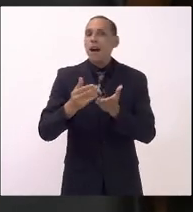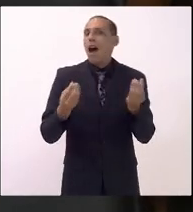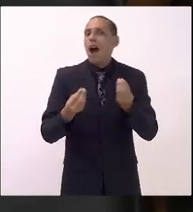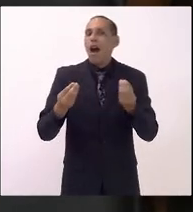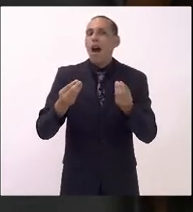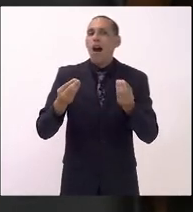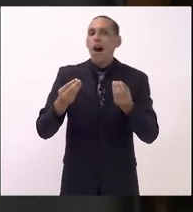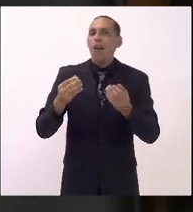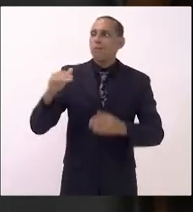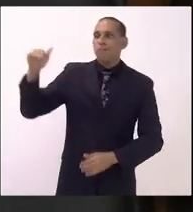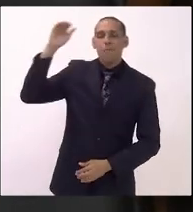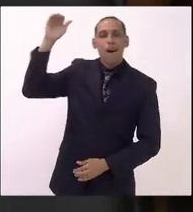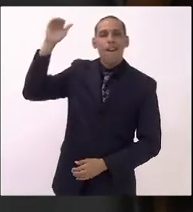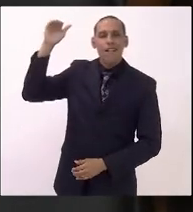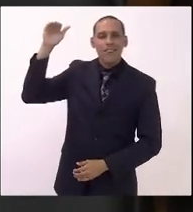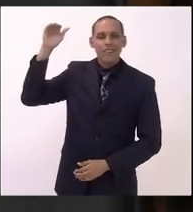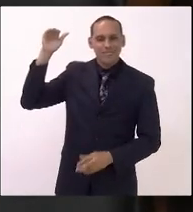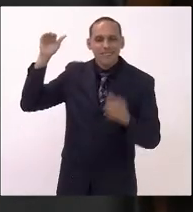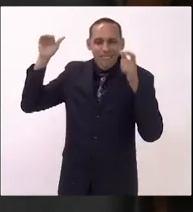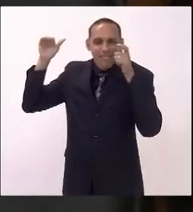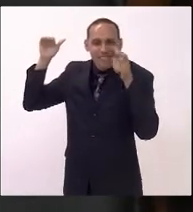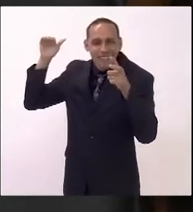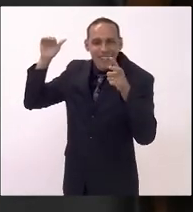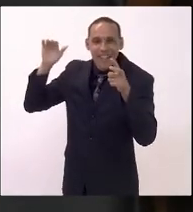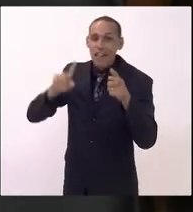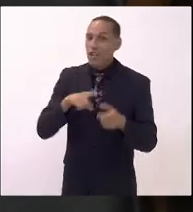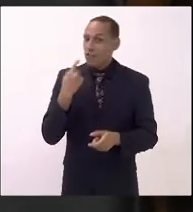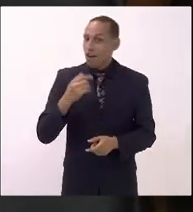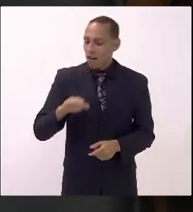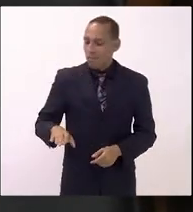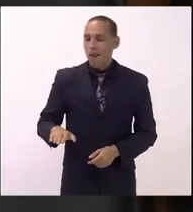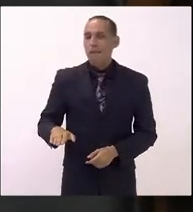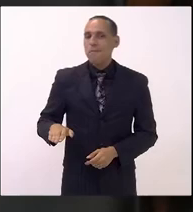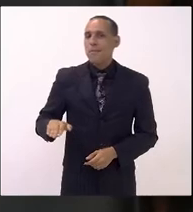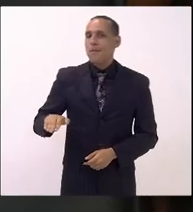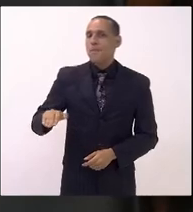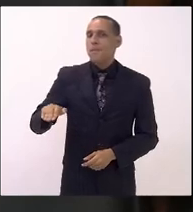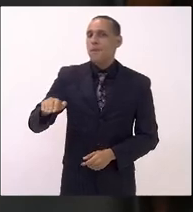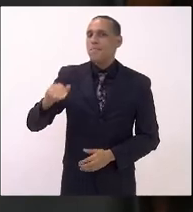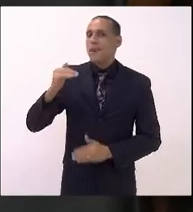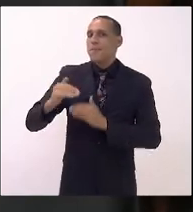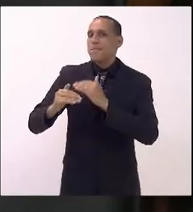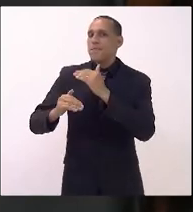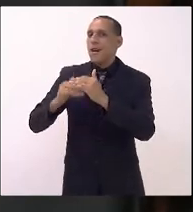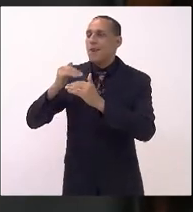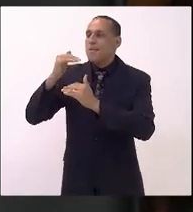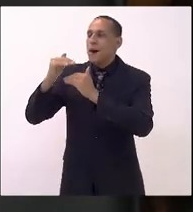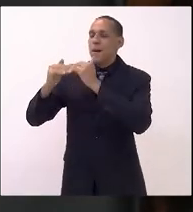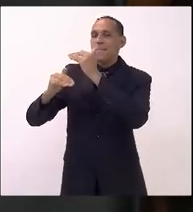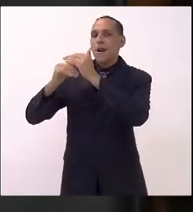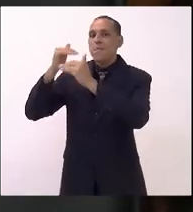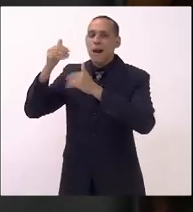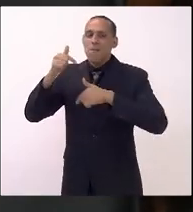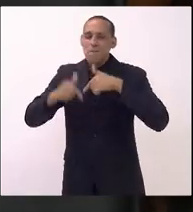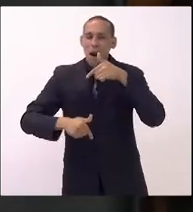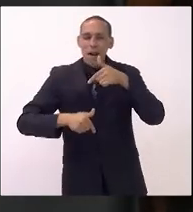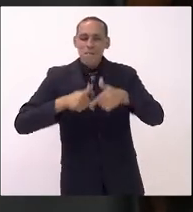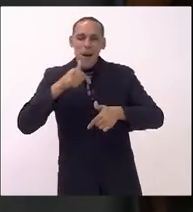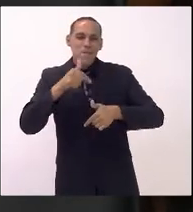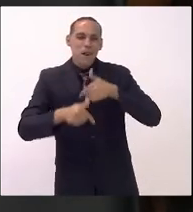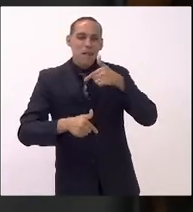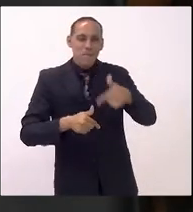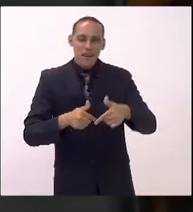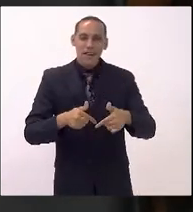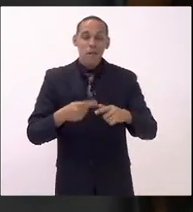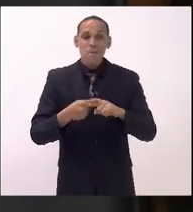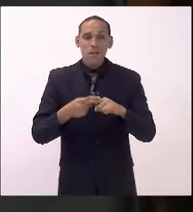cima. É interessante isso. Mas nós vamos crescer e trabalhar com calma de baixo para cima. Porque é de baixo que